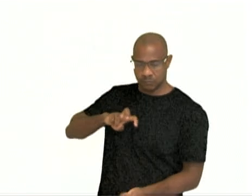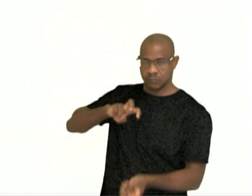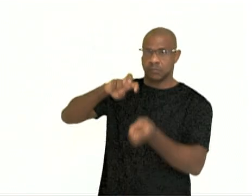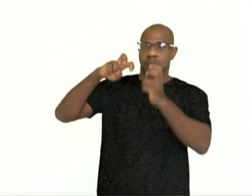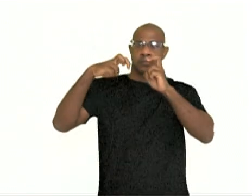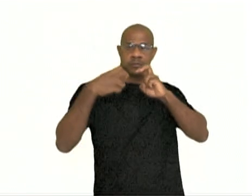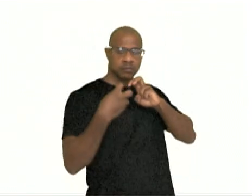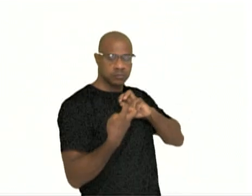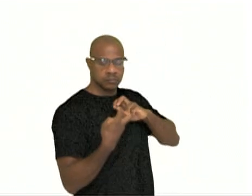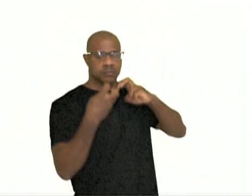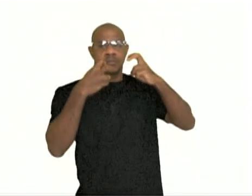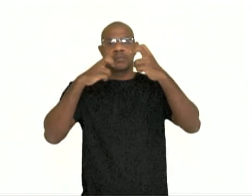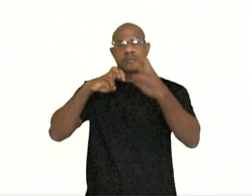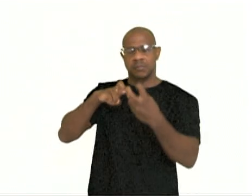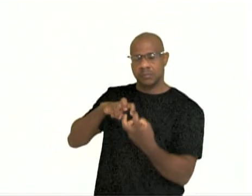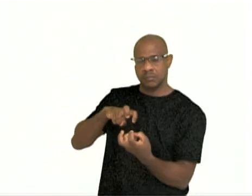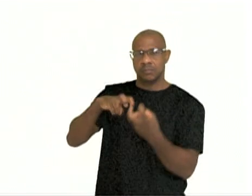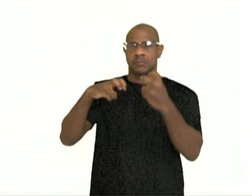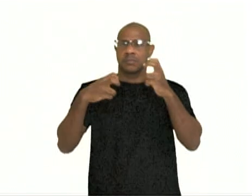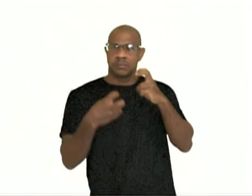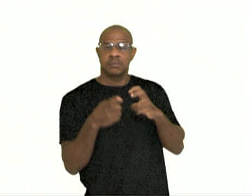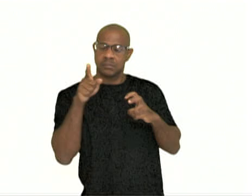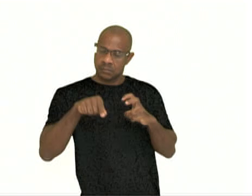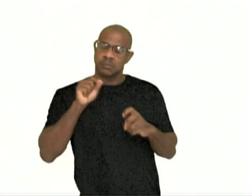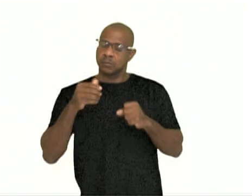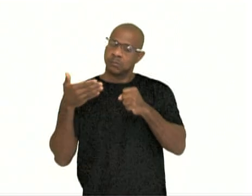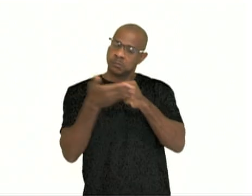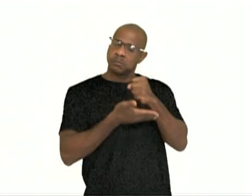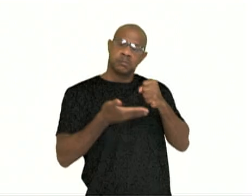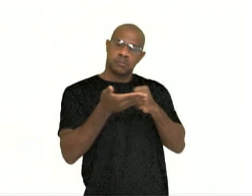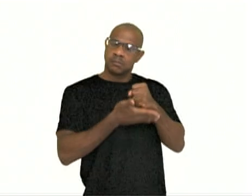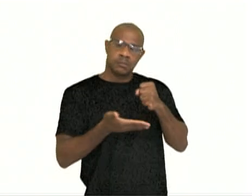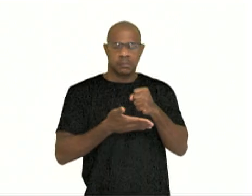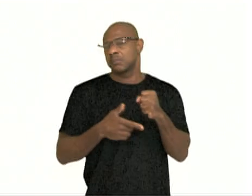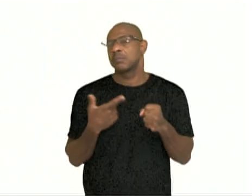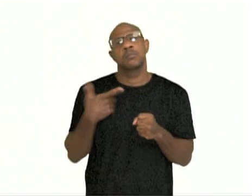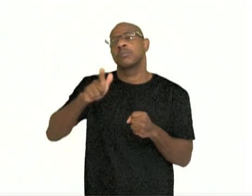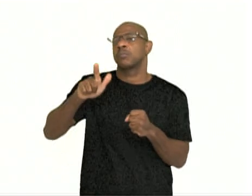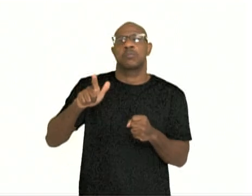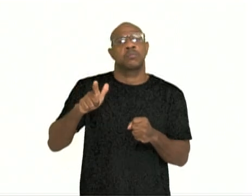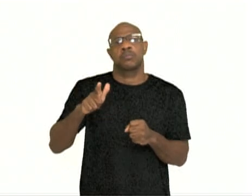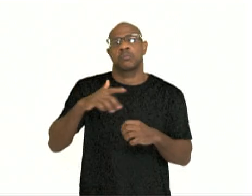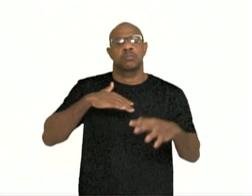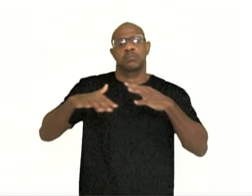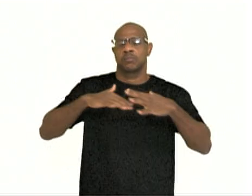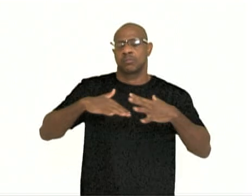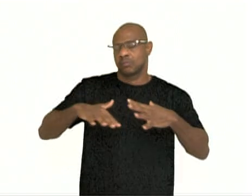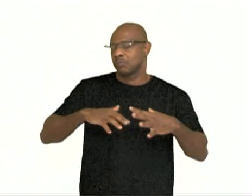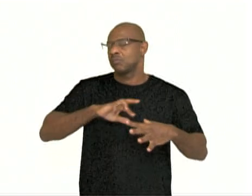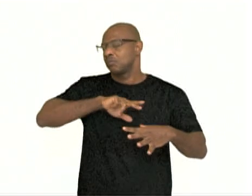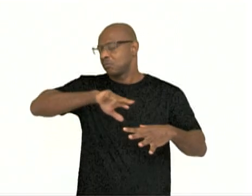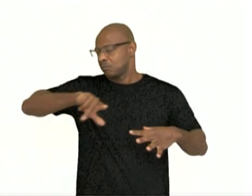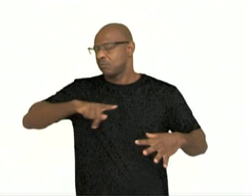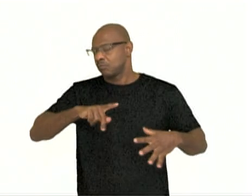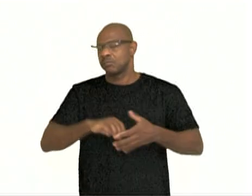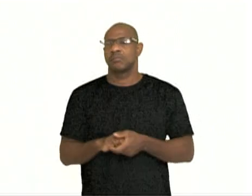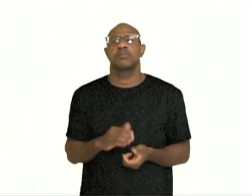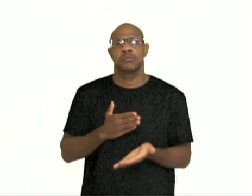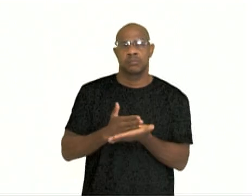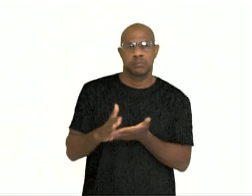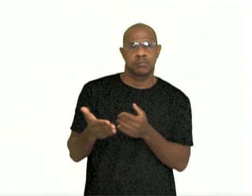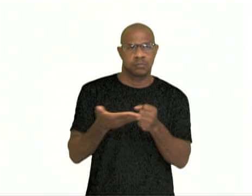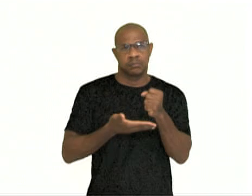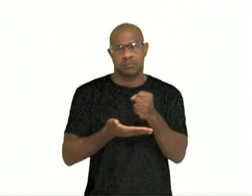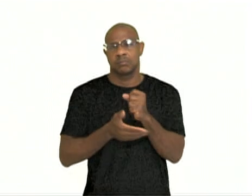por quê? Porque ela é a base para todos os outros movimentos. Então, por isso, começamos pela